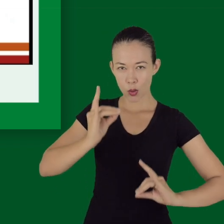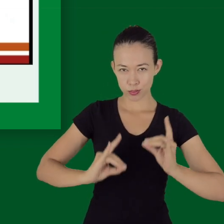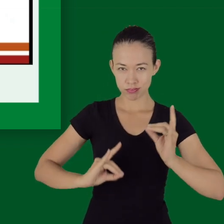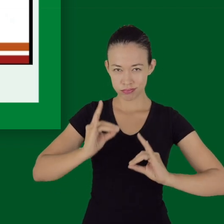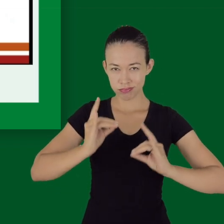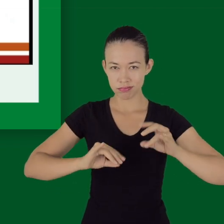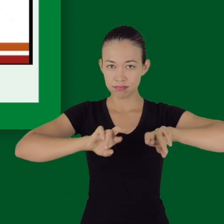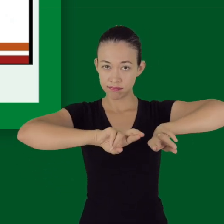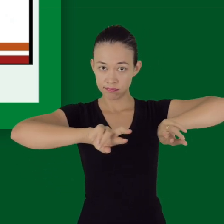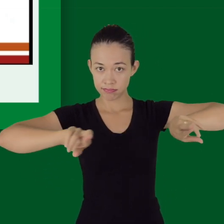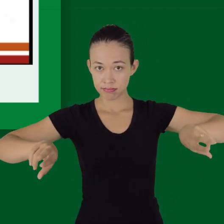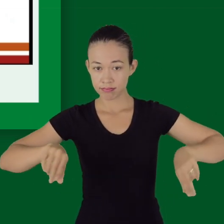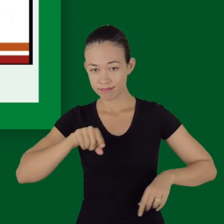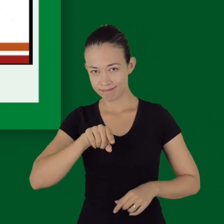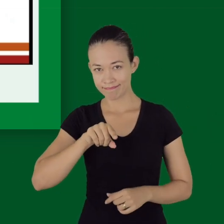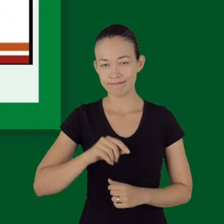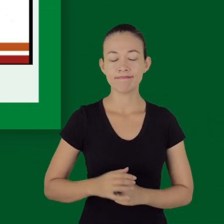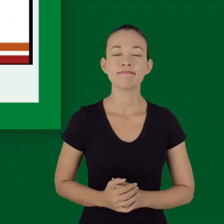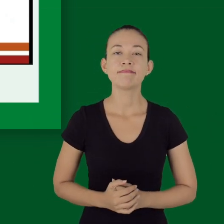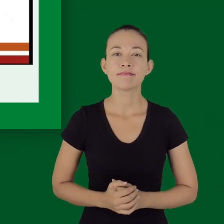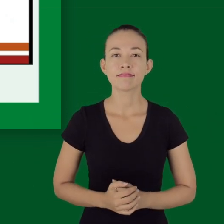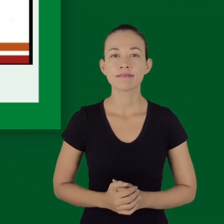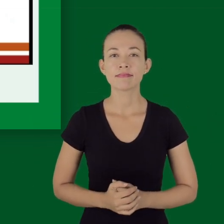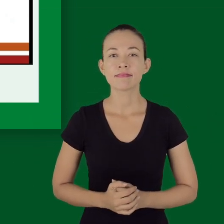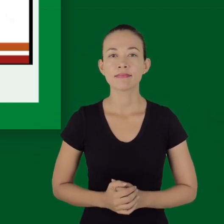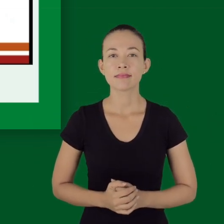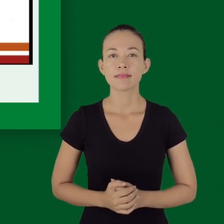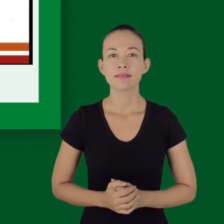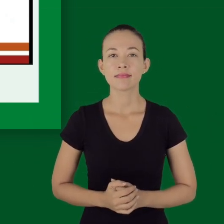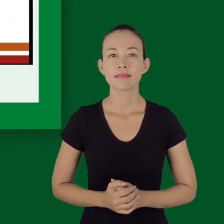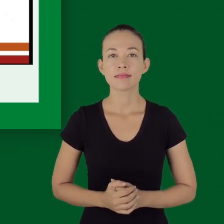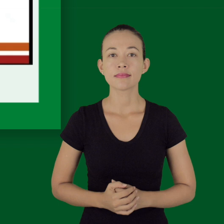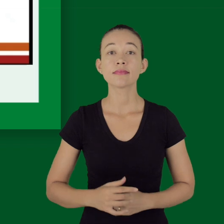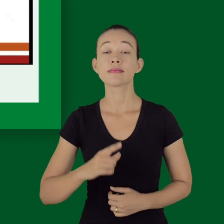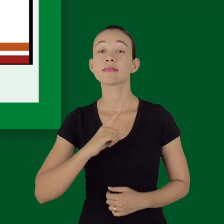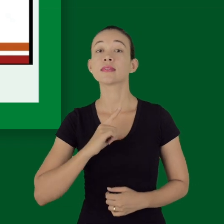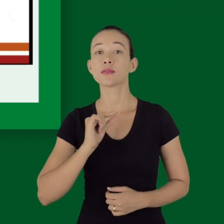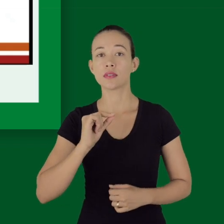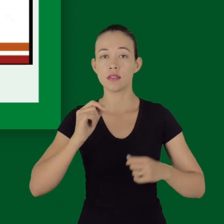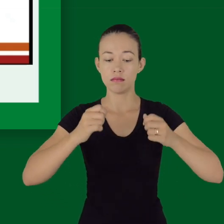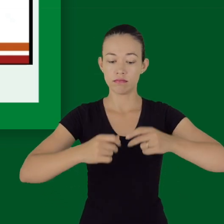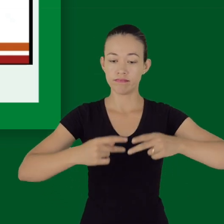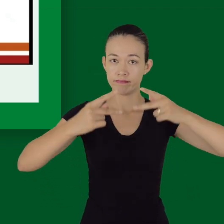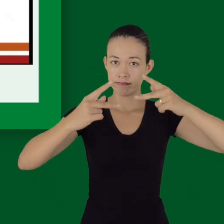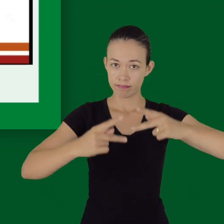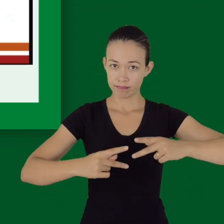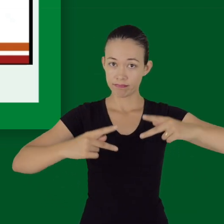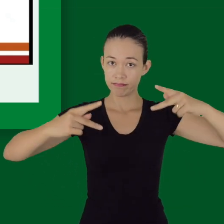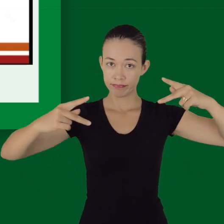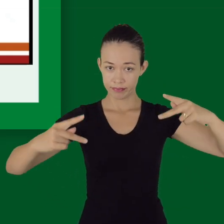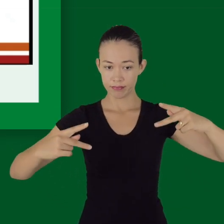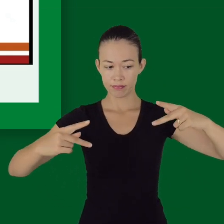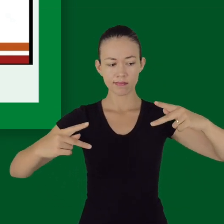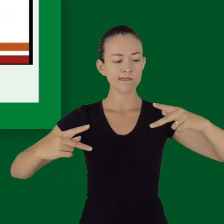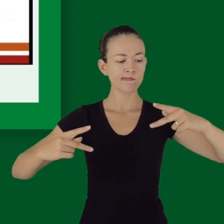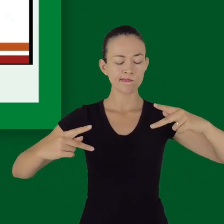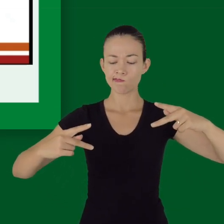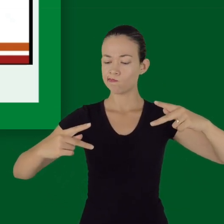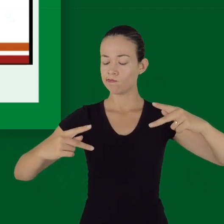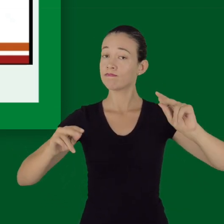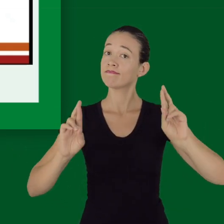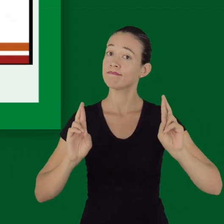respostas hormonais, eu tenho esses dois sistemas trabalhando. Lembrando que a gente tem aí dois neuroreceptores,